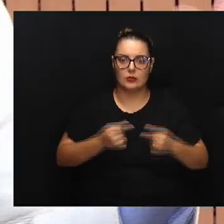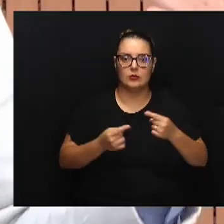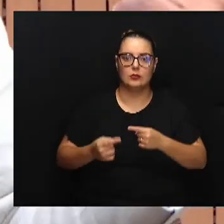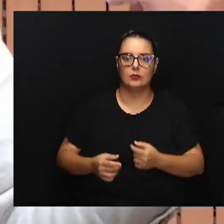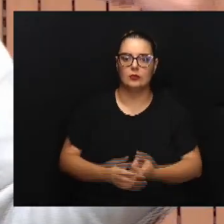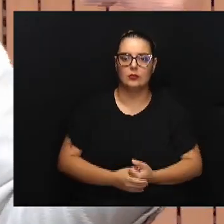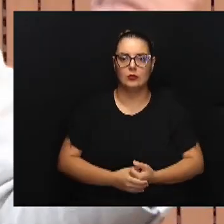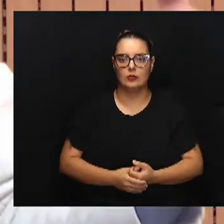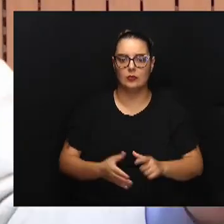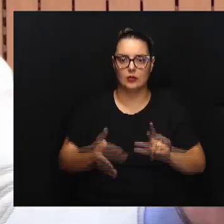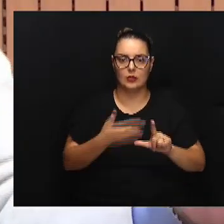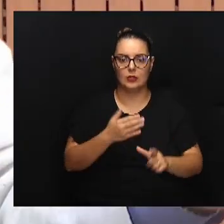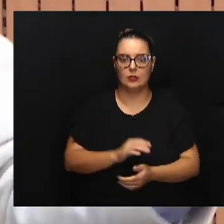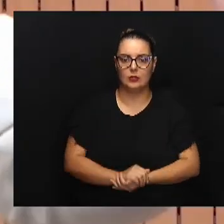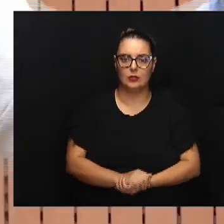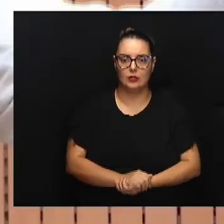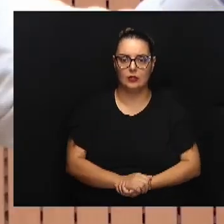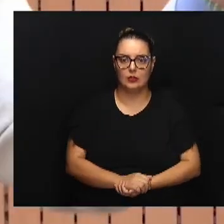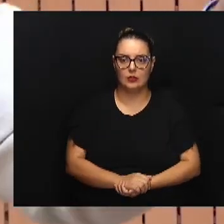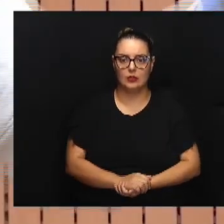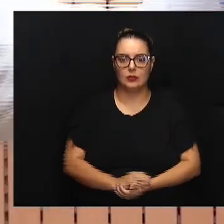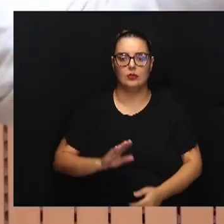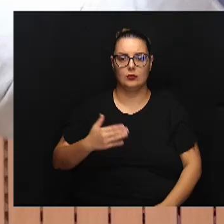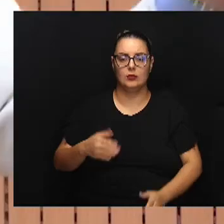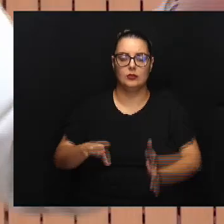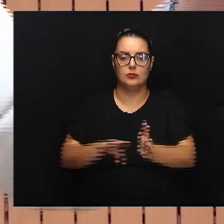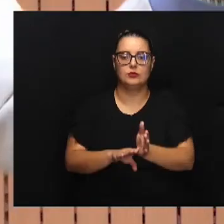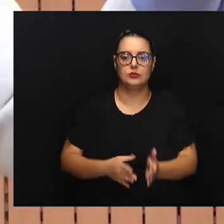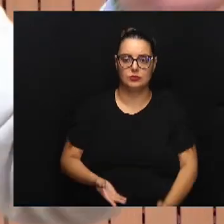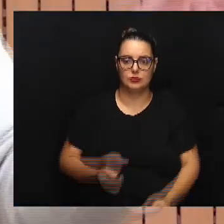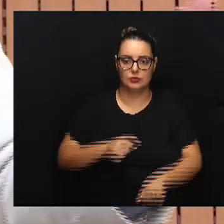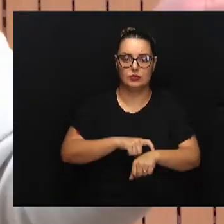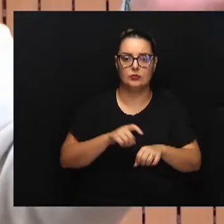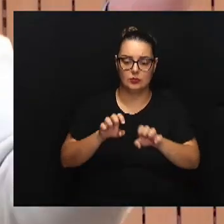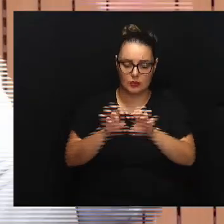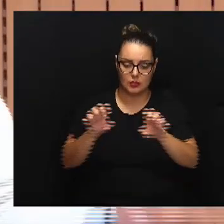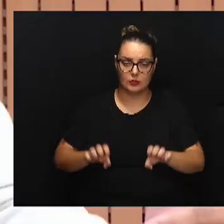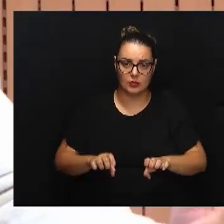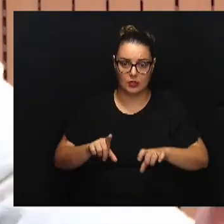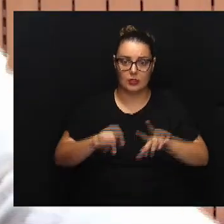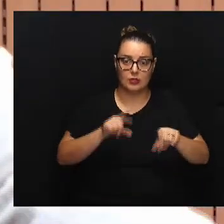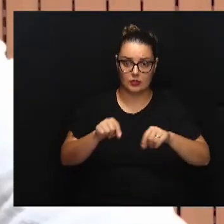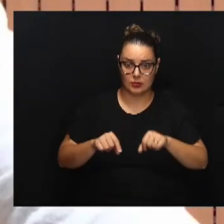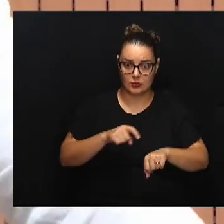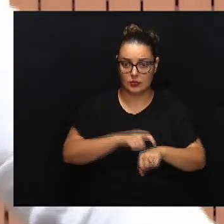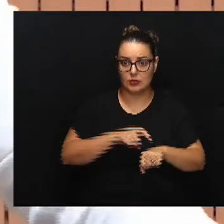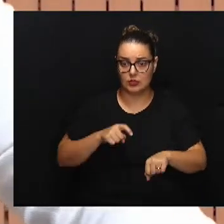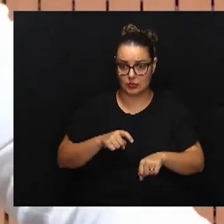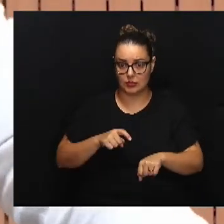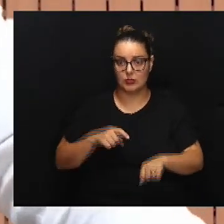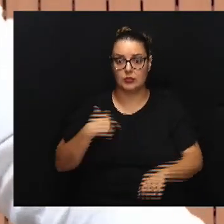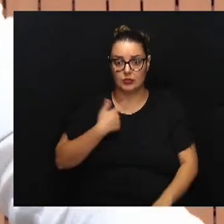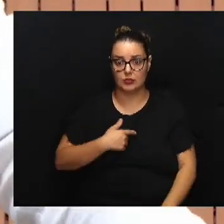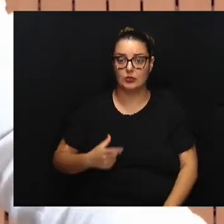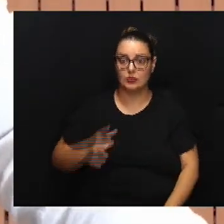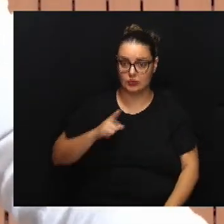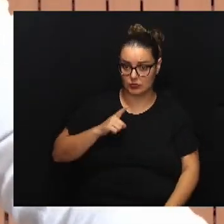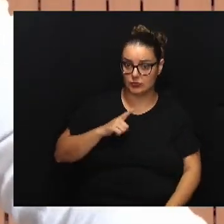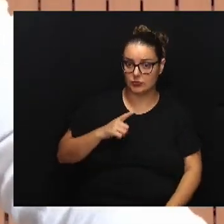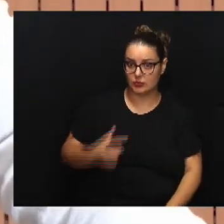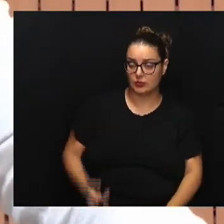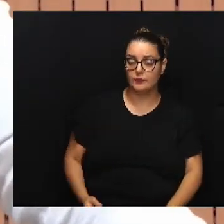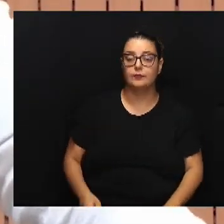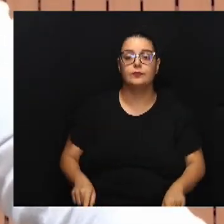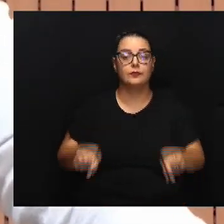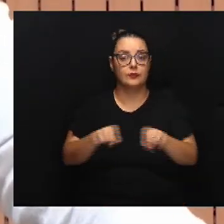por favor, vereadora. Quando nós chegamos nessa fase de estruturação, de seleção, na fase que está agora do edital, nós também tivemos